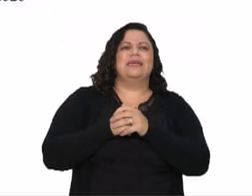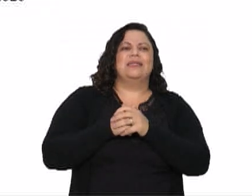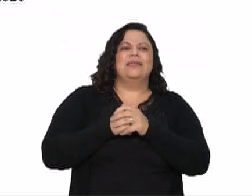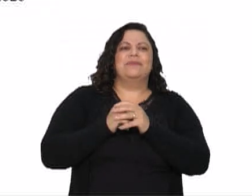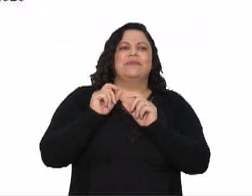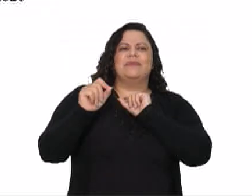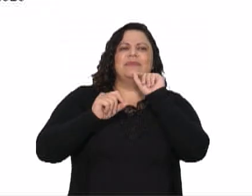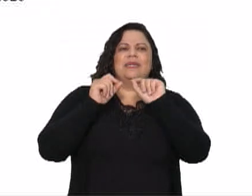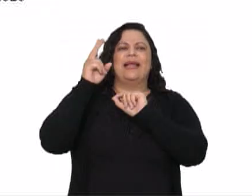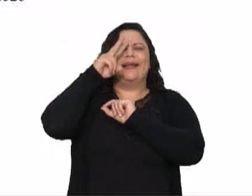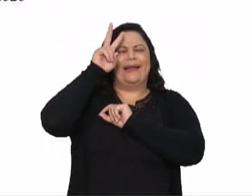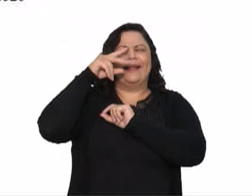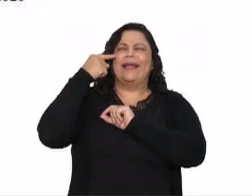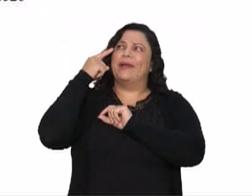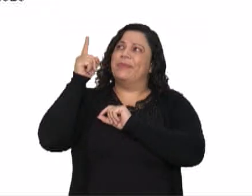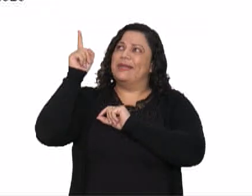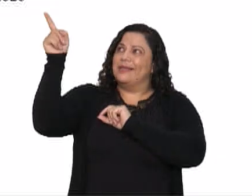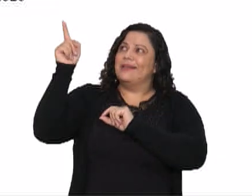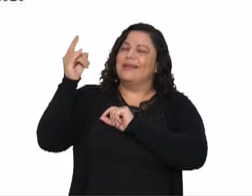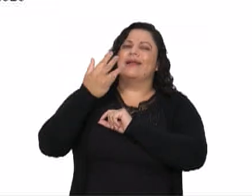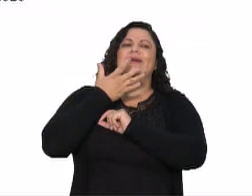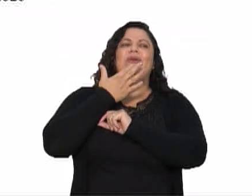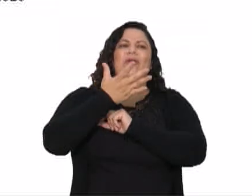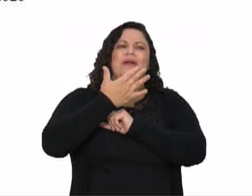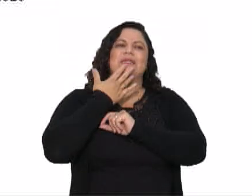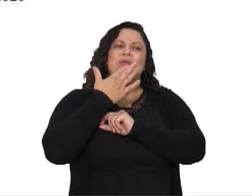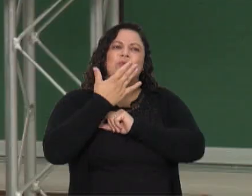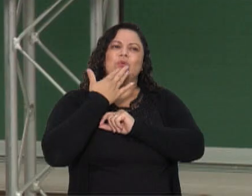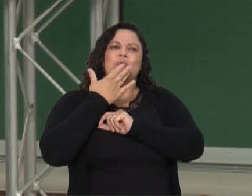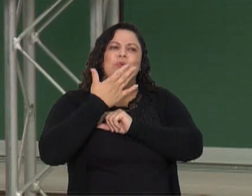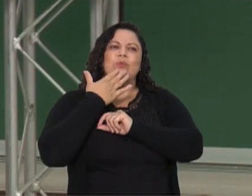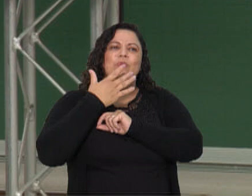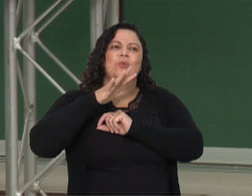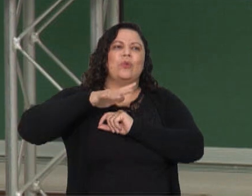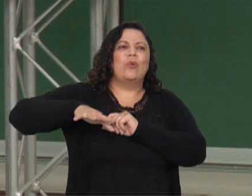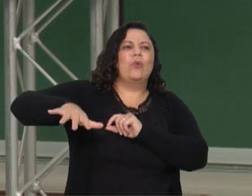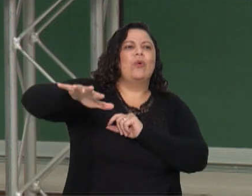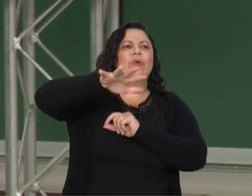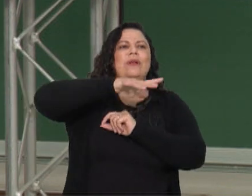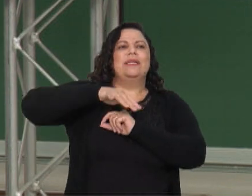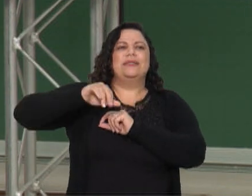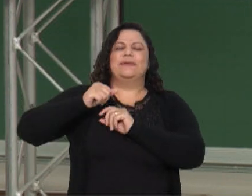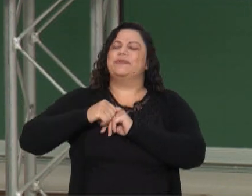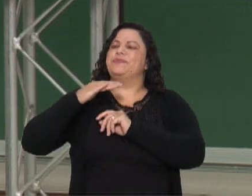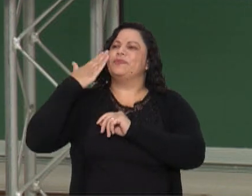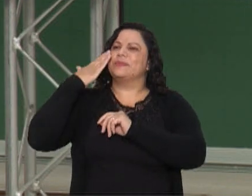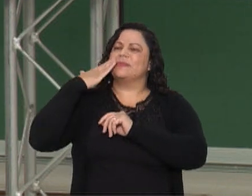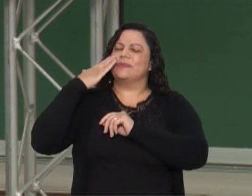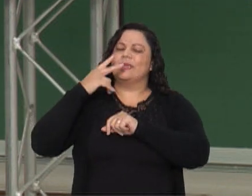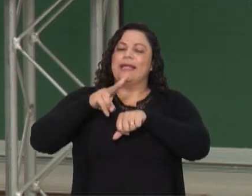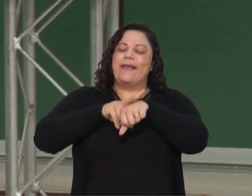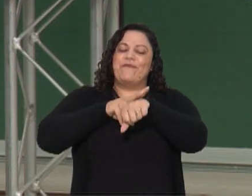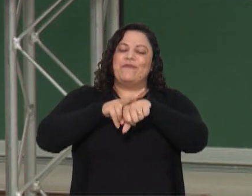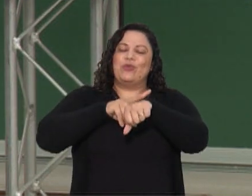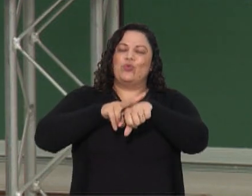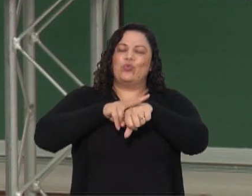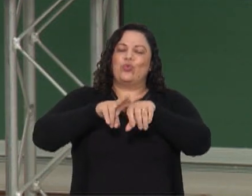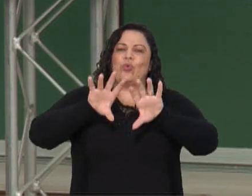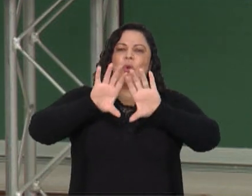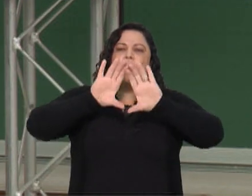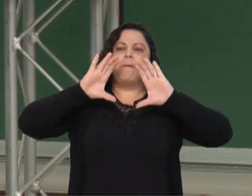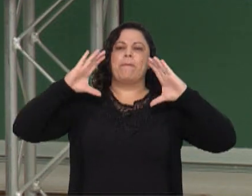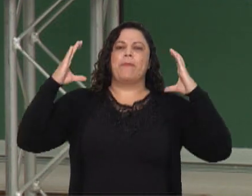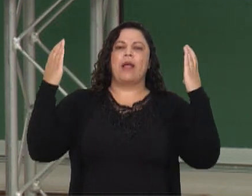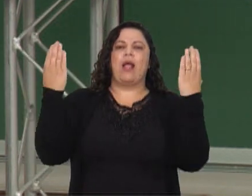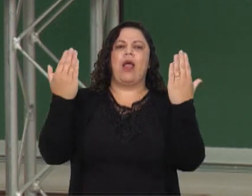esse projeto do MASP também. Aqui eu trouxe ele colorido, tá vendo? Vocês estão vendo que por fora ele é todo de vidro, essa parte aqui toda de vidro,